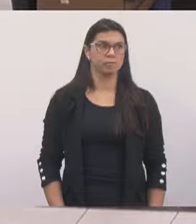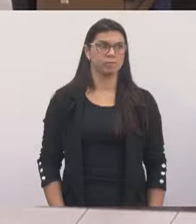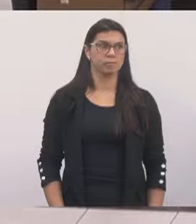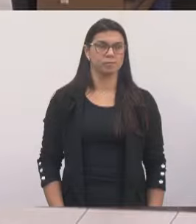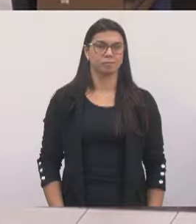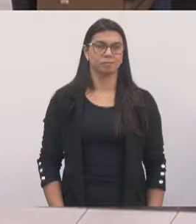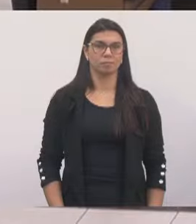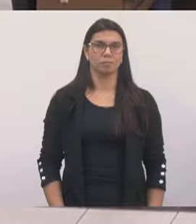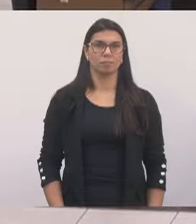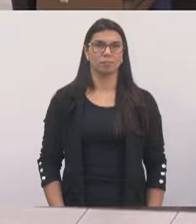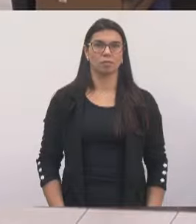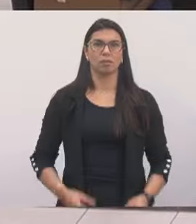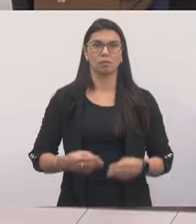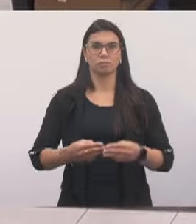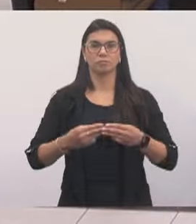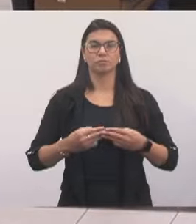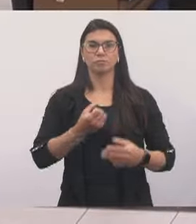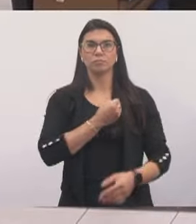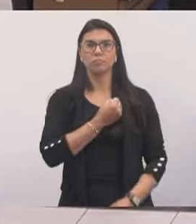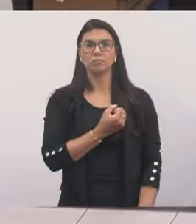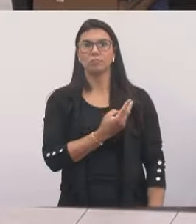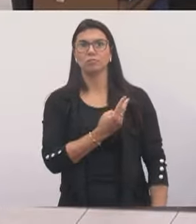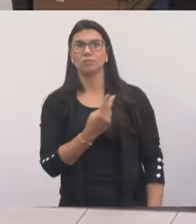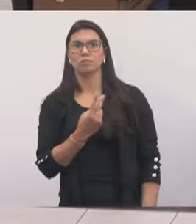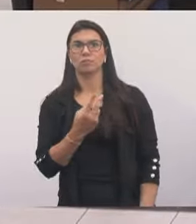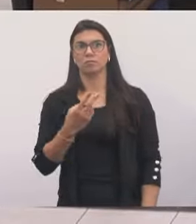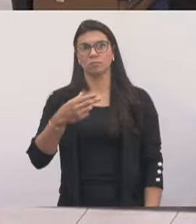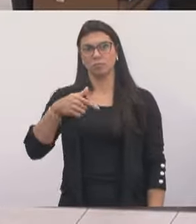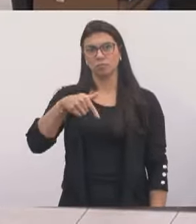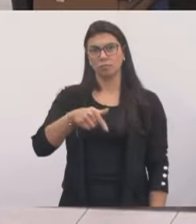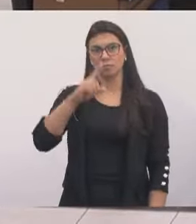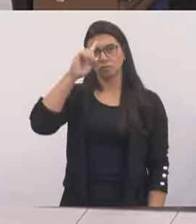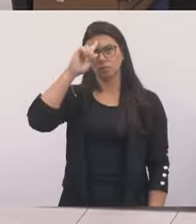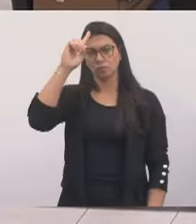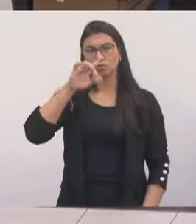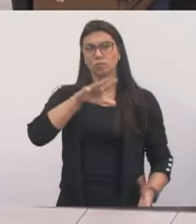Moção número 227. Registro transcurso do Dia Mundial da Conscientização.